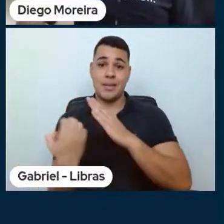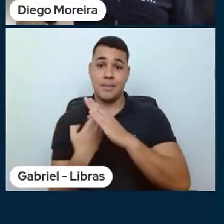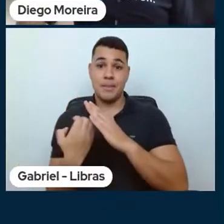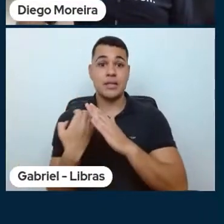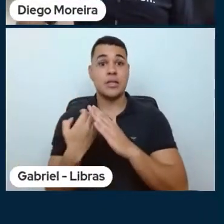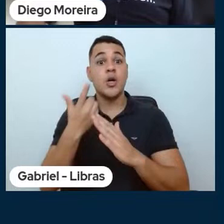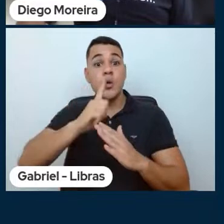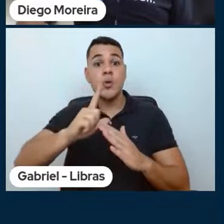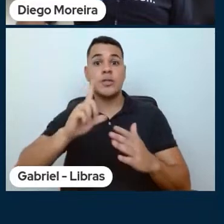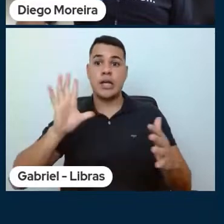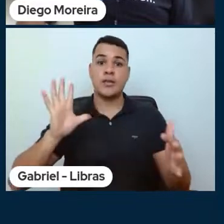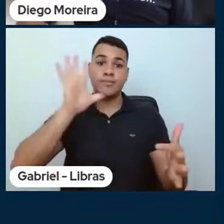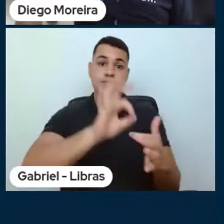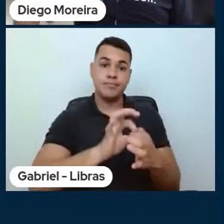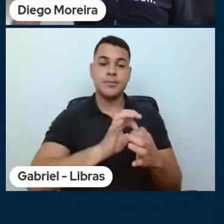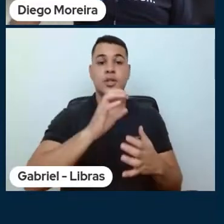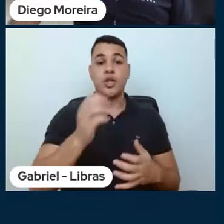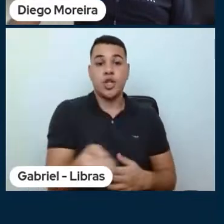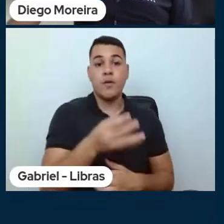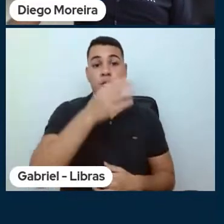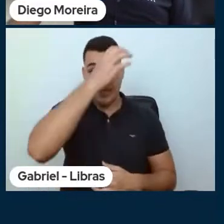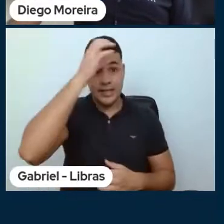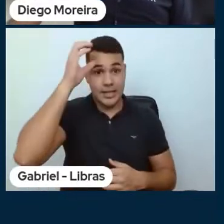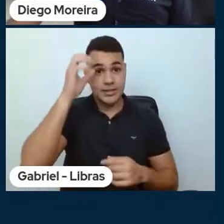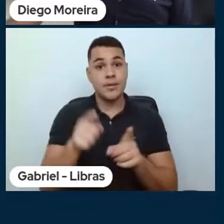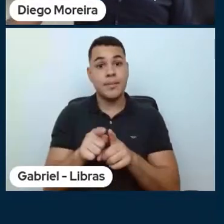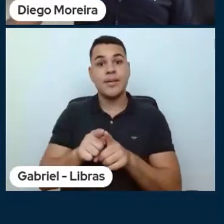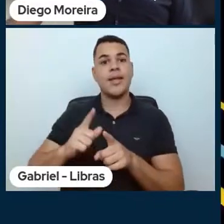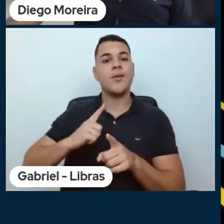integradas no ecossistema de mensagens globais.